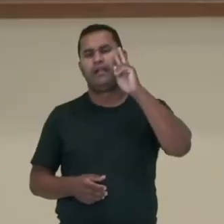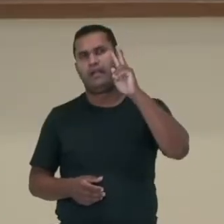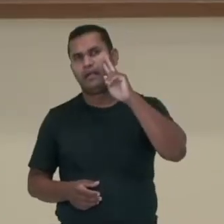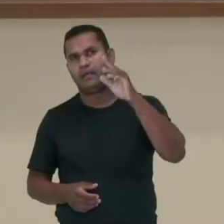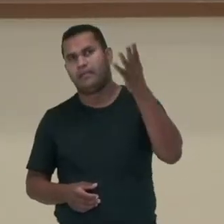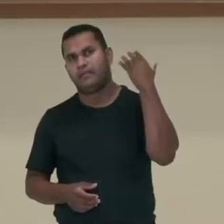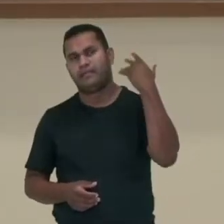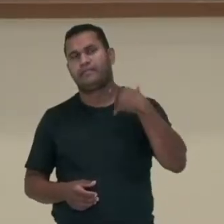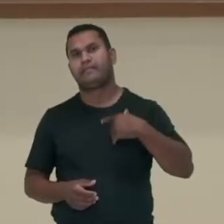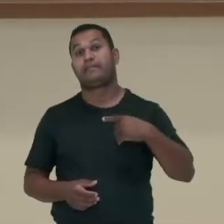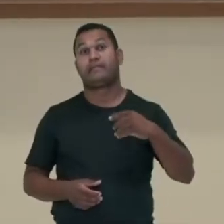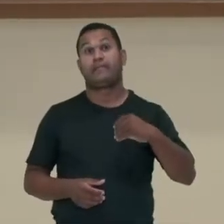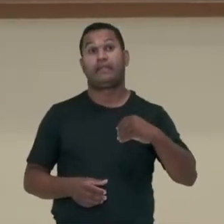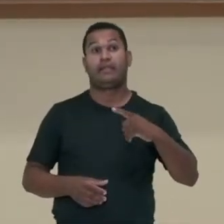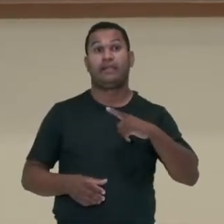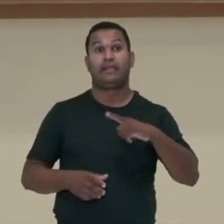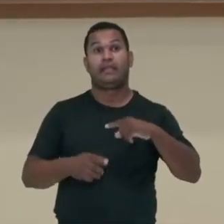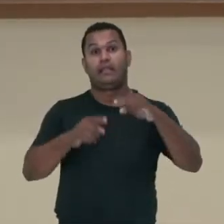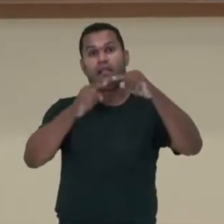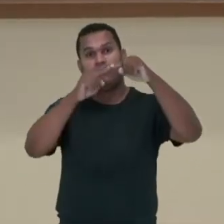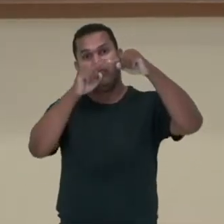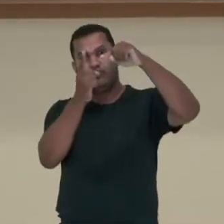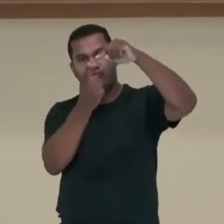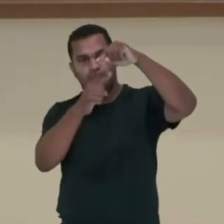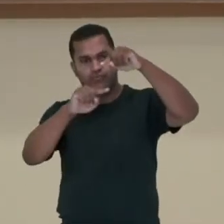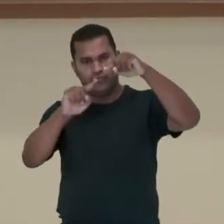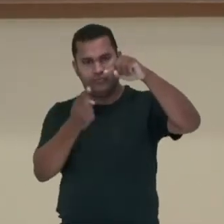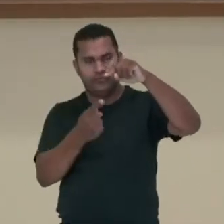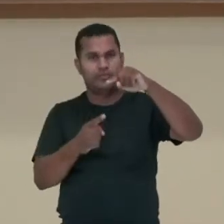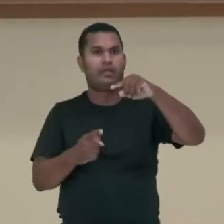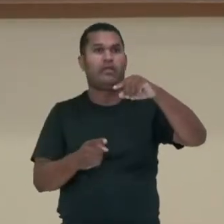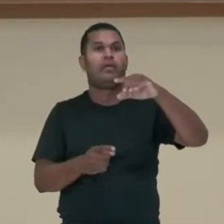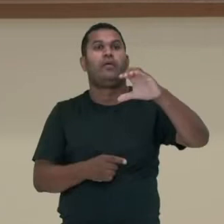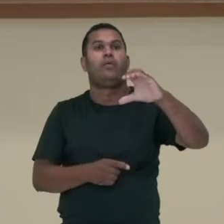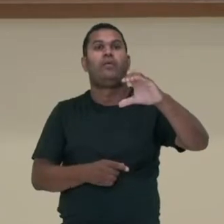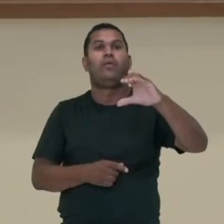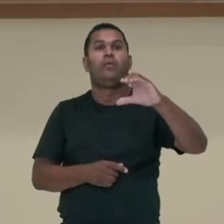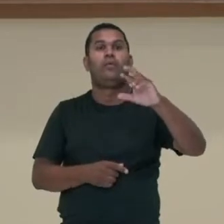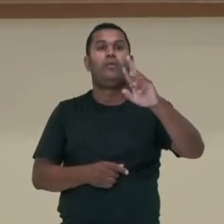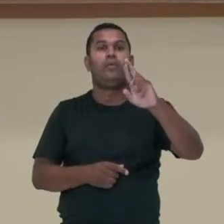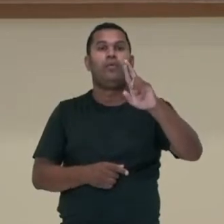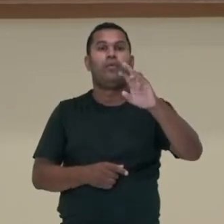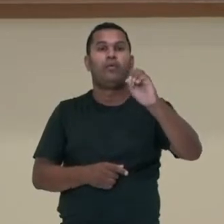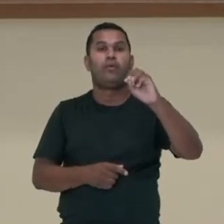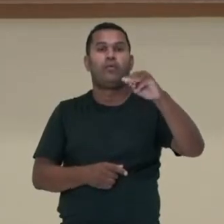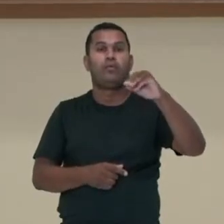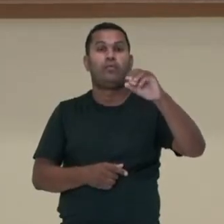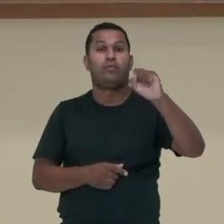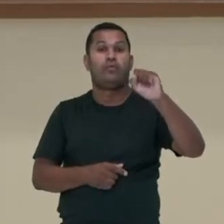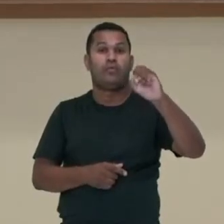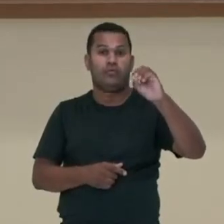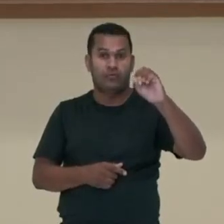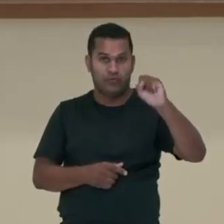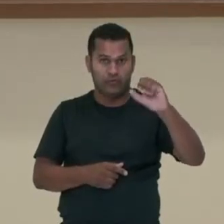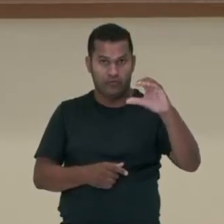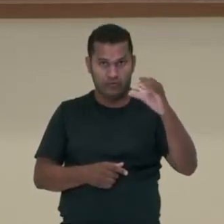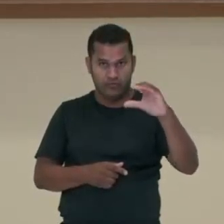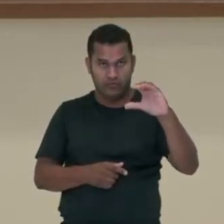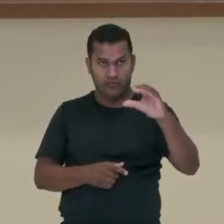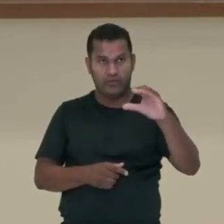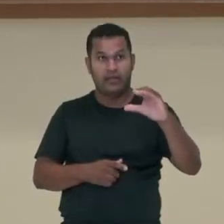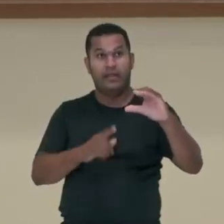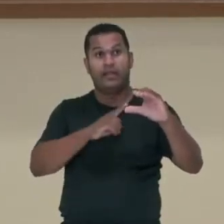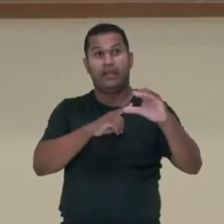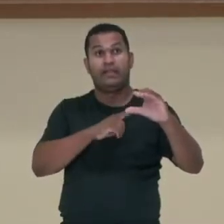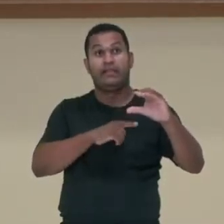cromossomos distribuídos em 23 pares, tá? Esses 23 pares são compostos de um cromossomo vindo do pai e um